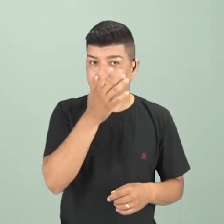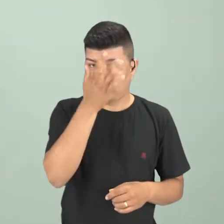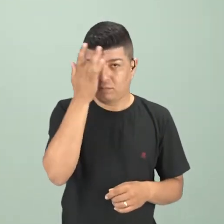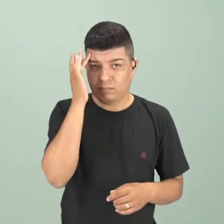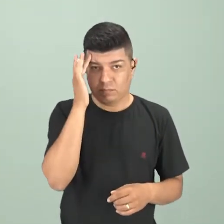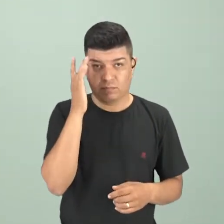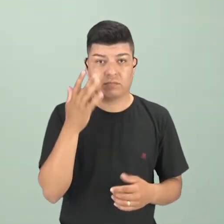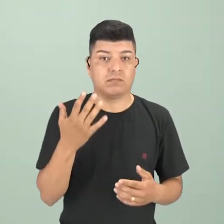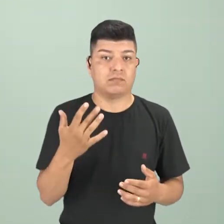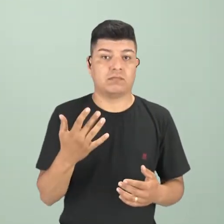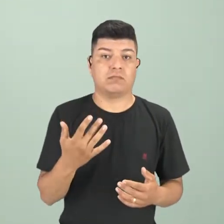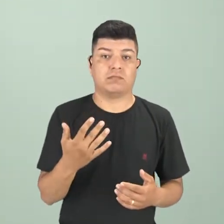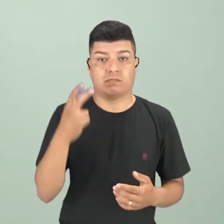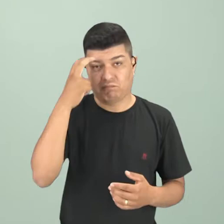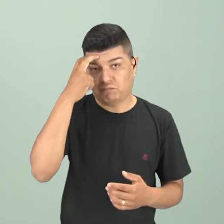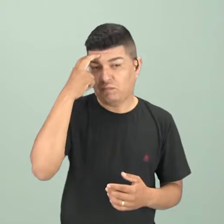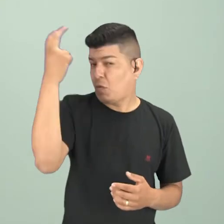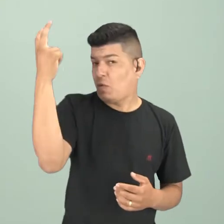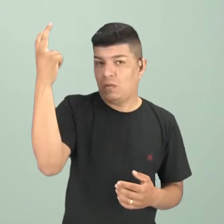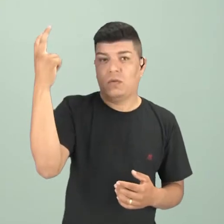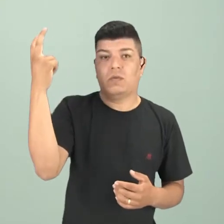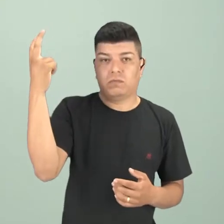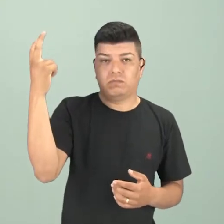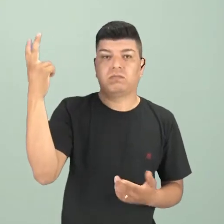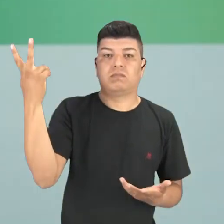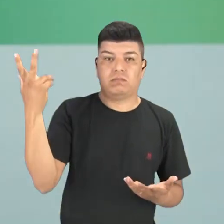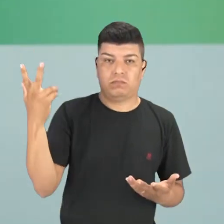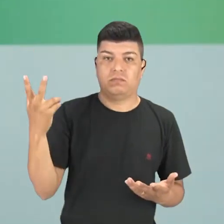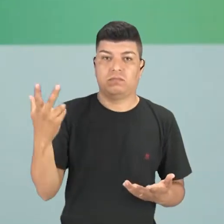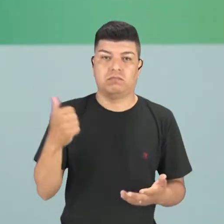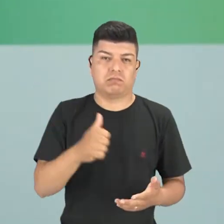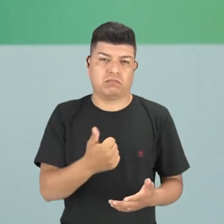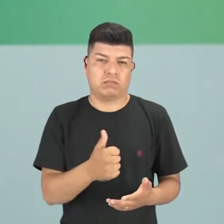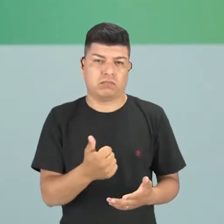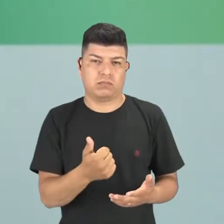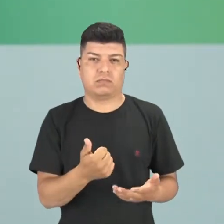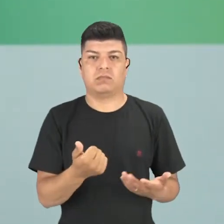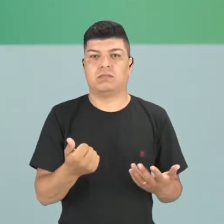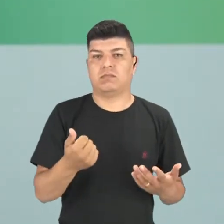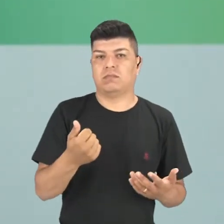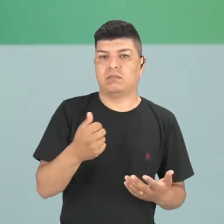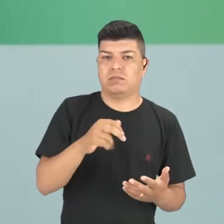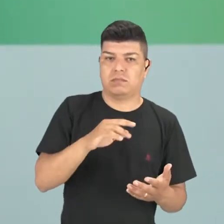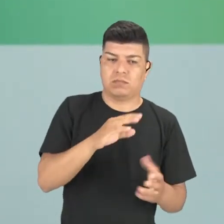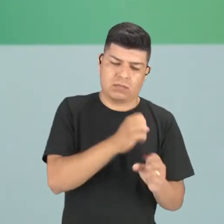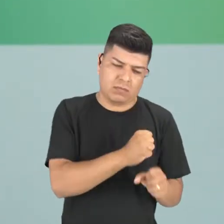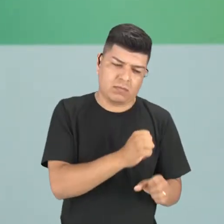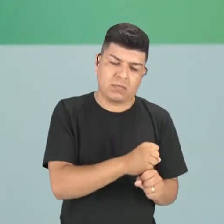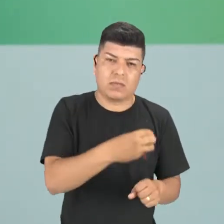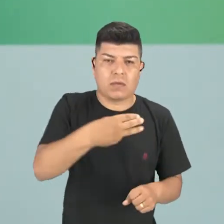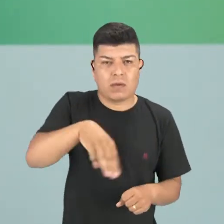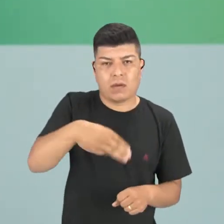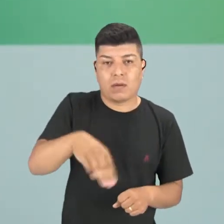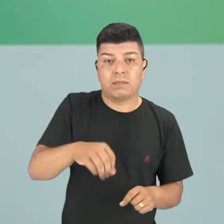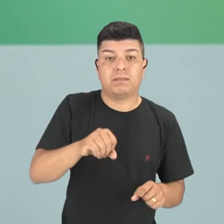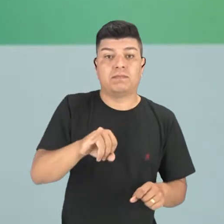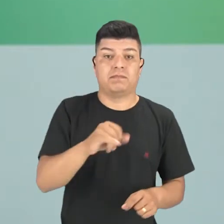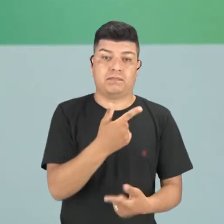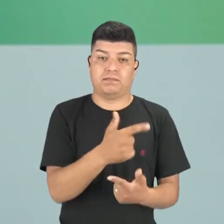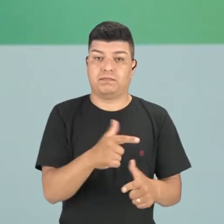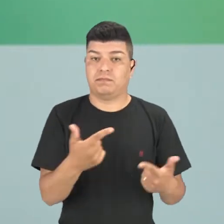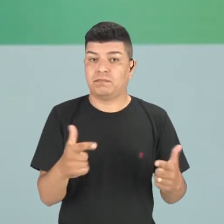ser uma pessoa extremamente eficiente digamos assim na análise da probabilidade nos o Vasco se você não